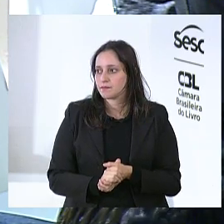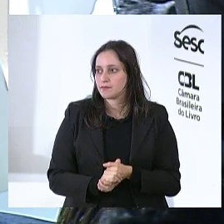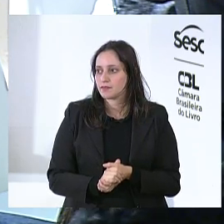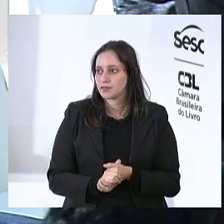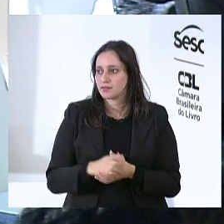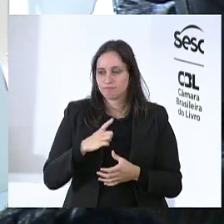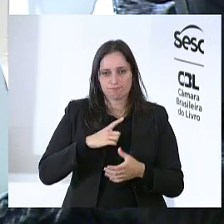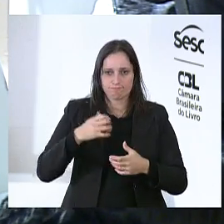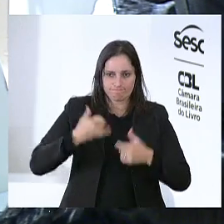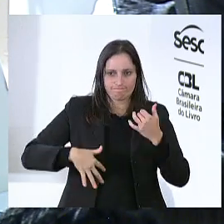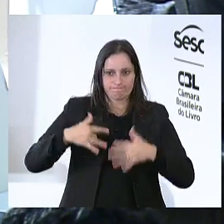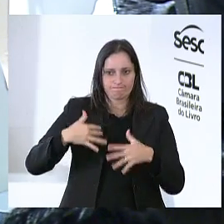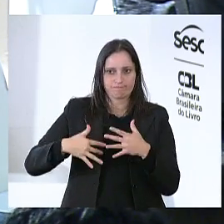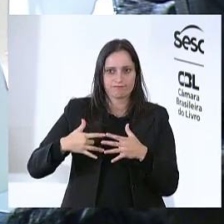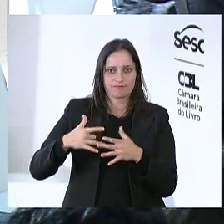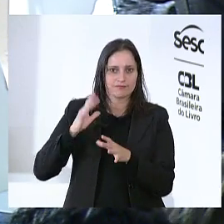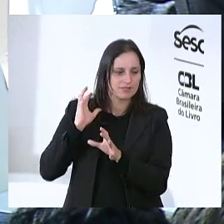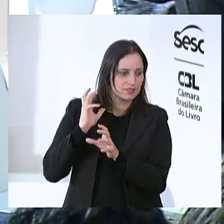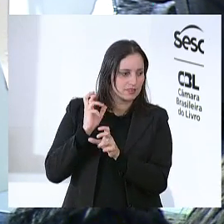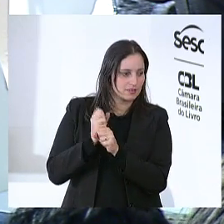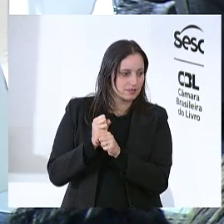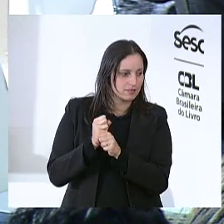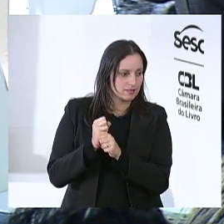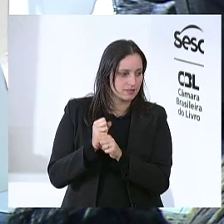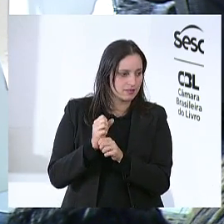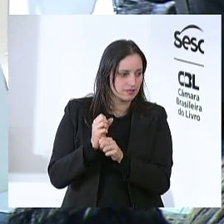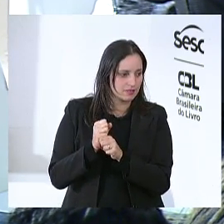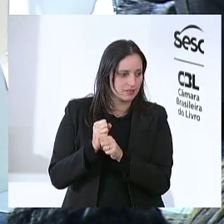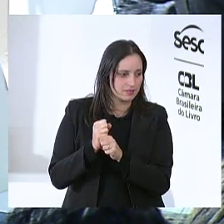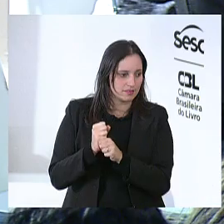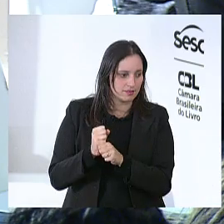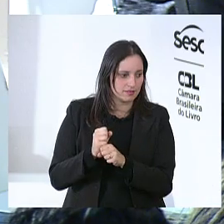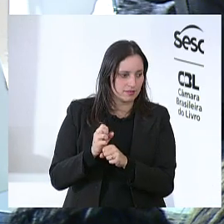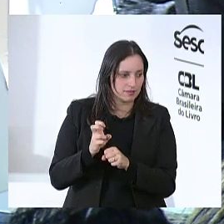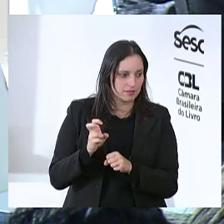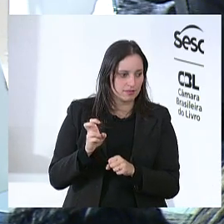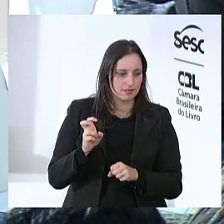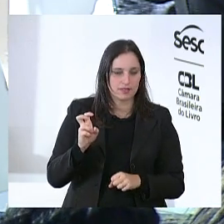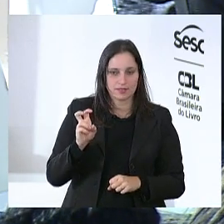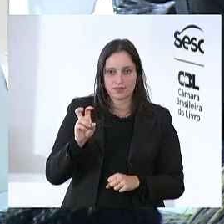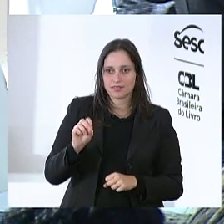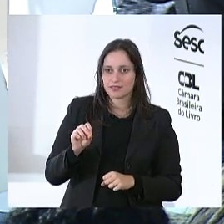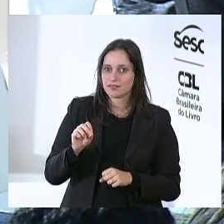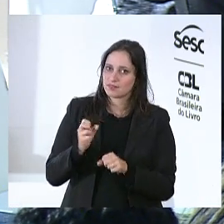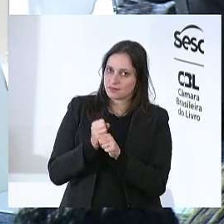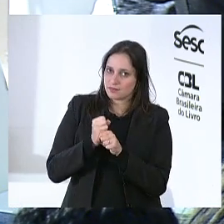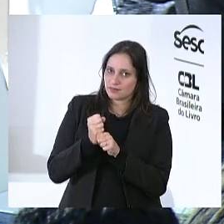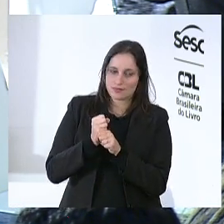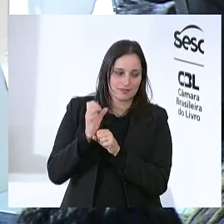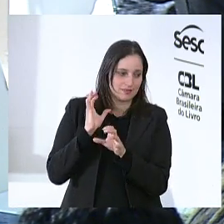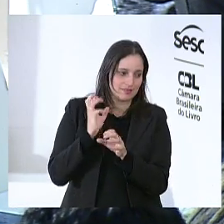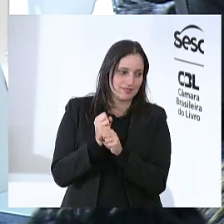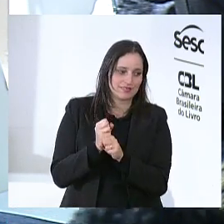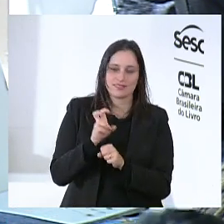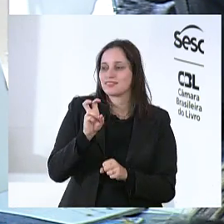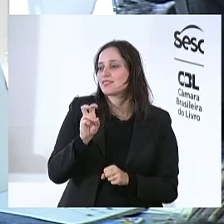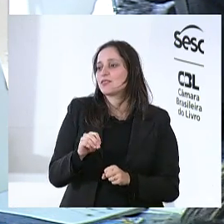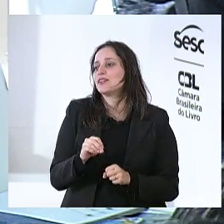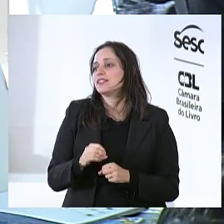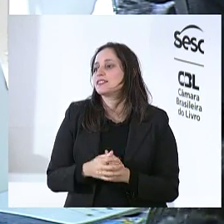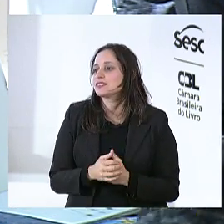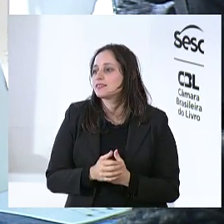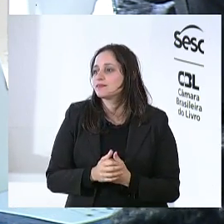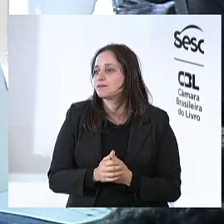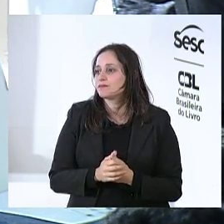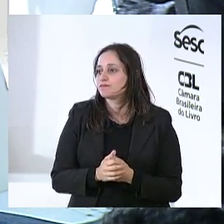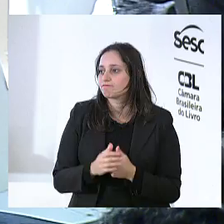Nós falamos de 50 anos. Eu nasci exatamente dia 13 de março de 64. O Jânio Quadros levou 100 mil pessoas lá na Candelária. E alguns